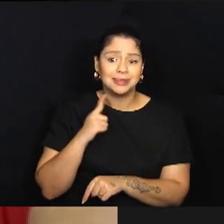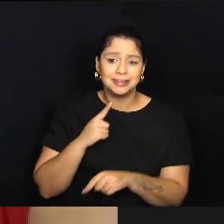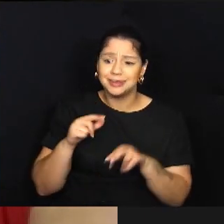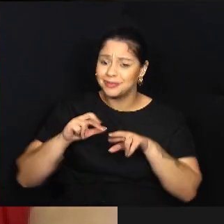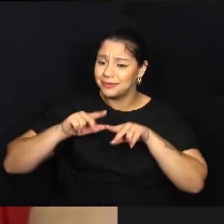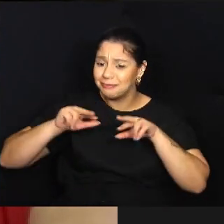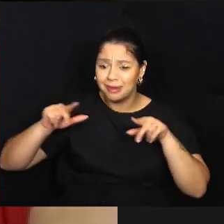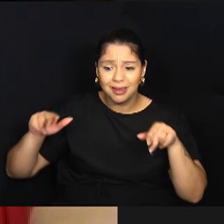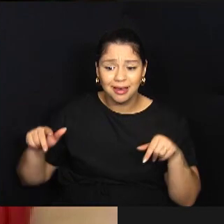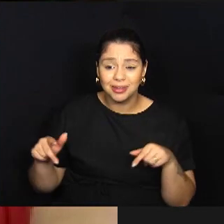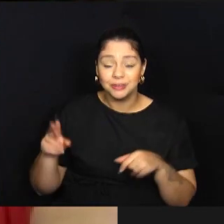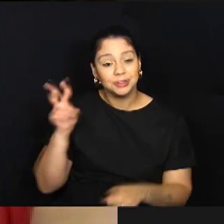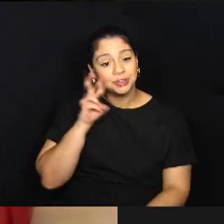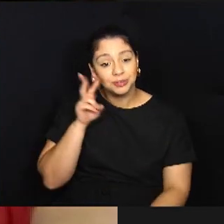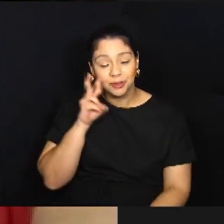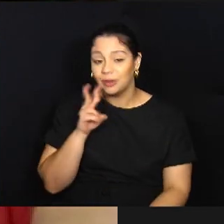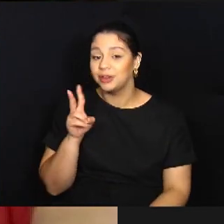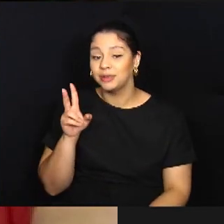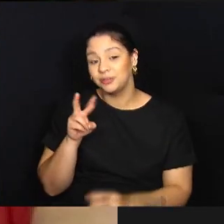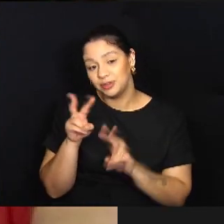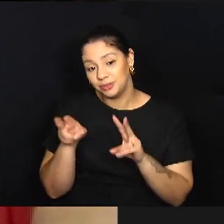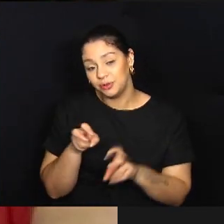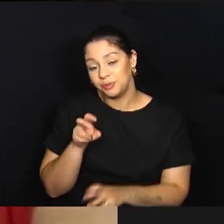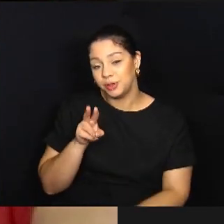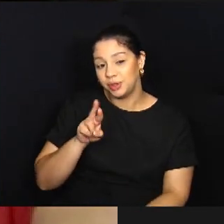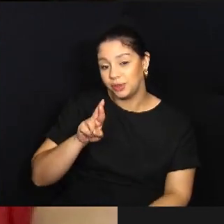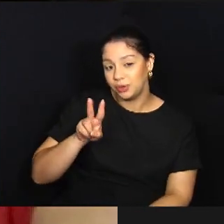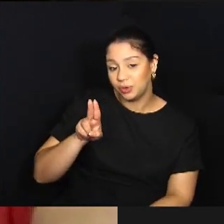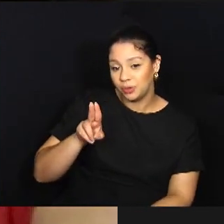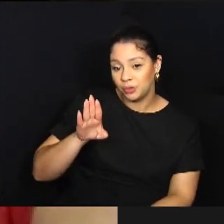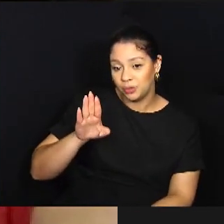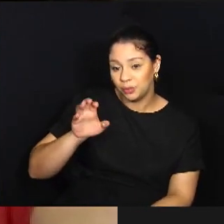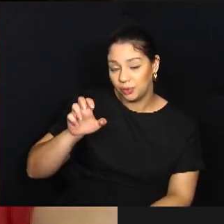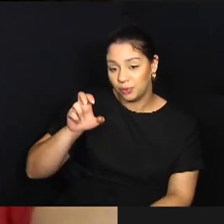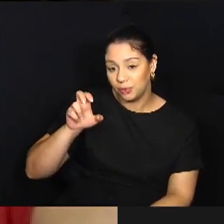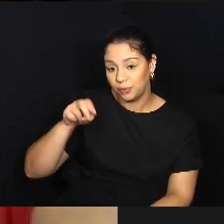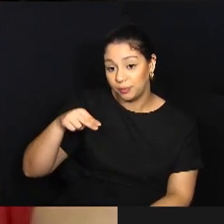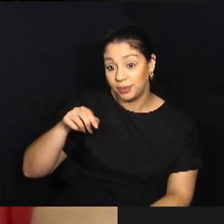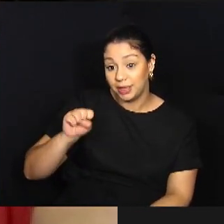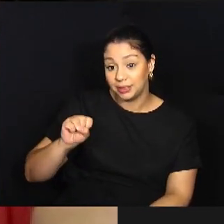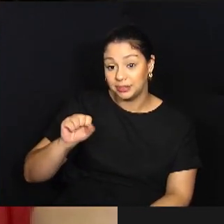essas histórias em Campinas sobre Rubem Alves e sobre Hilda Hilst.